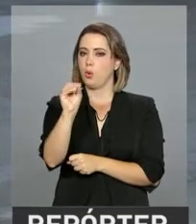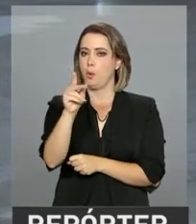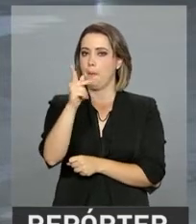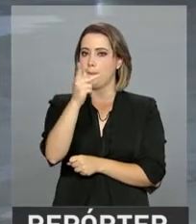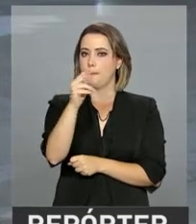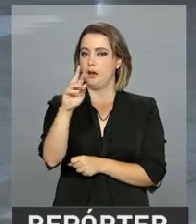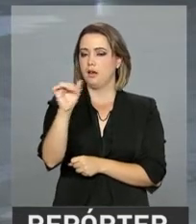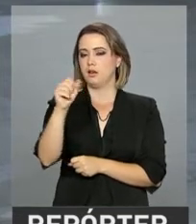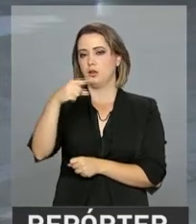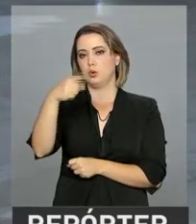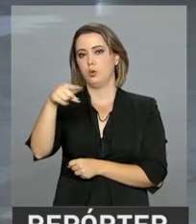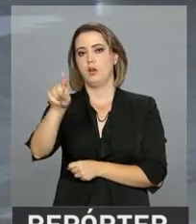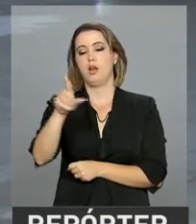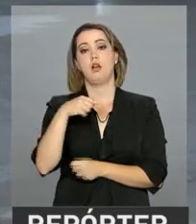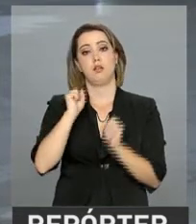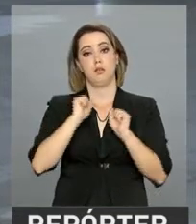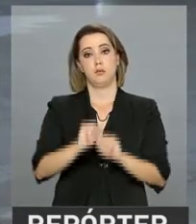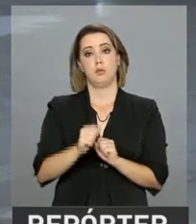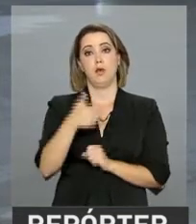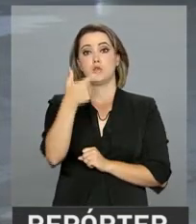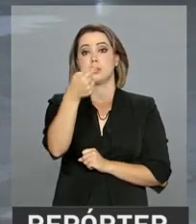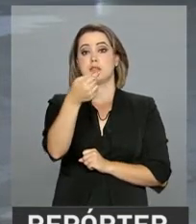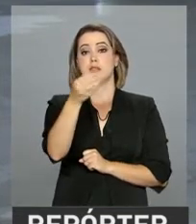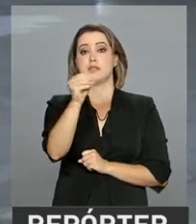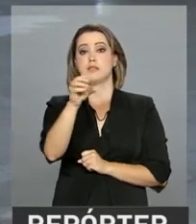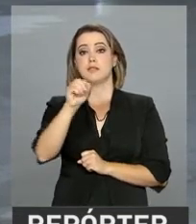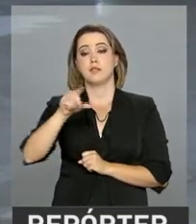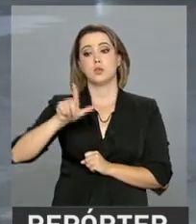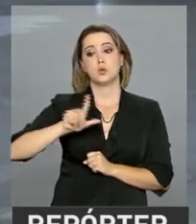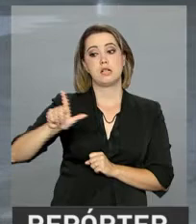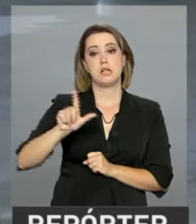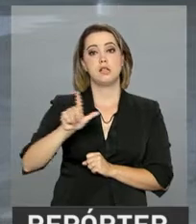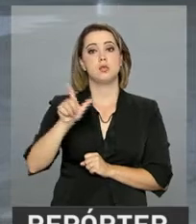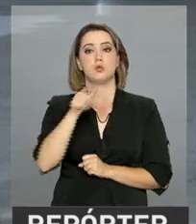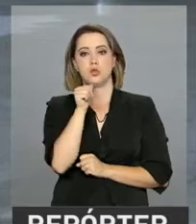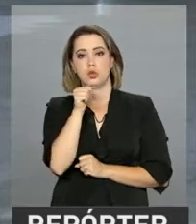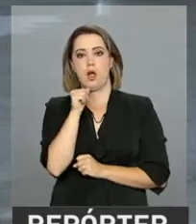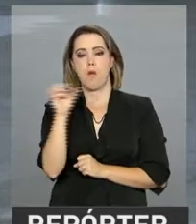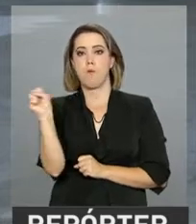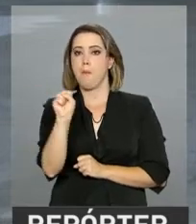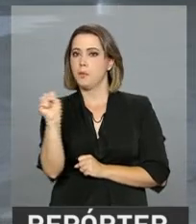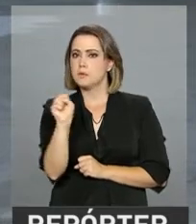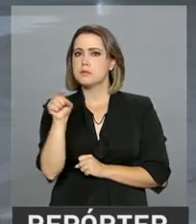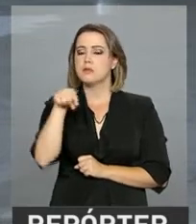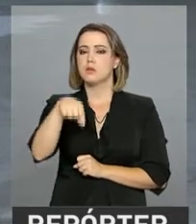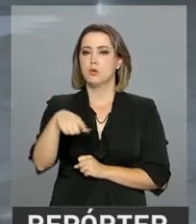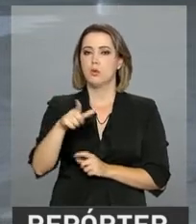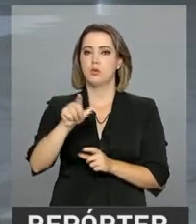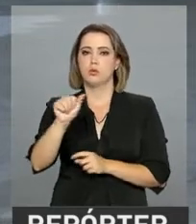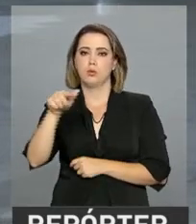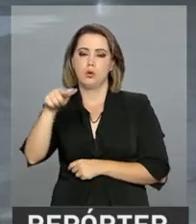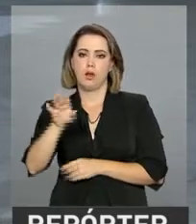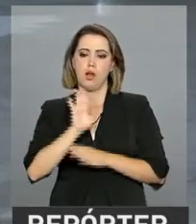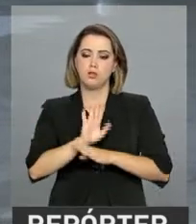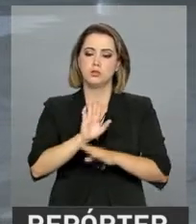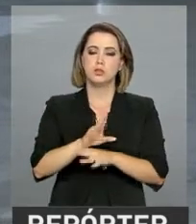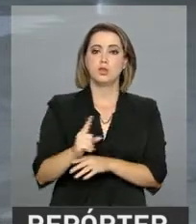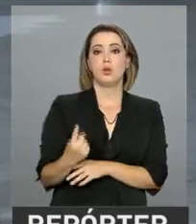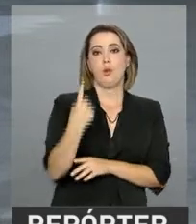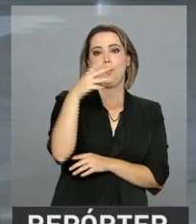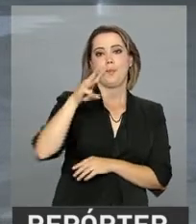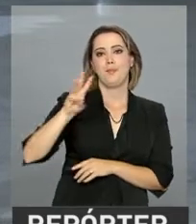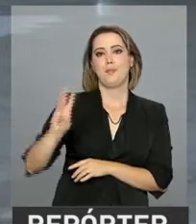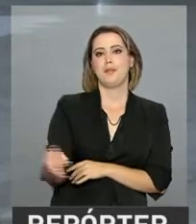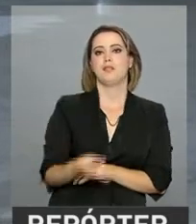possível captar 700 litros de água por segundo do lago e garantir o abastecimento a 1 milhão e 800 mil pessoas que moram